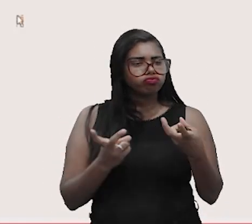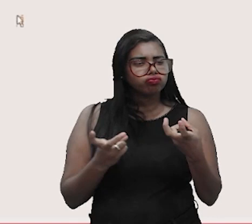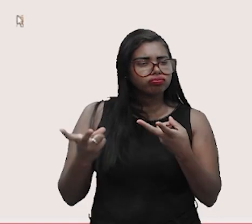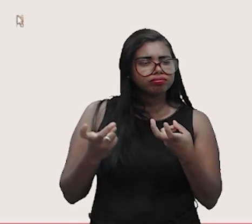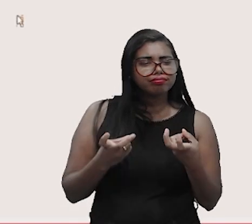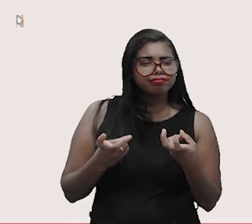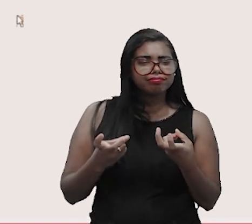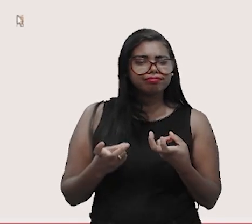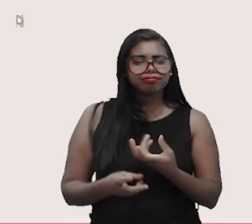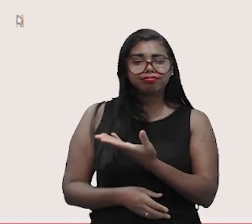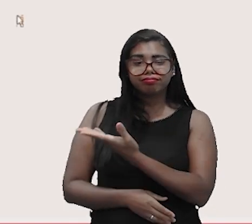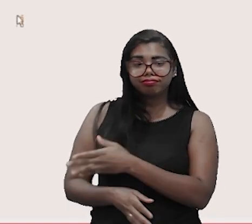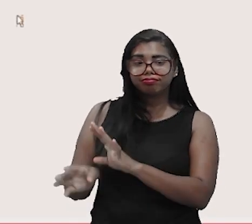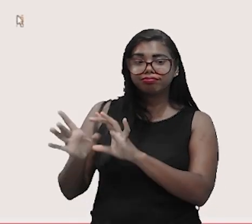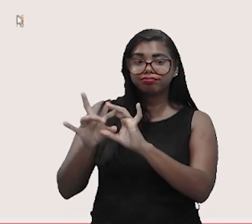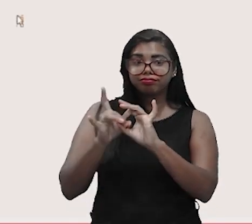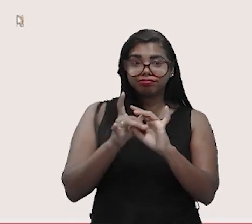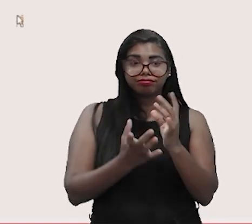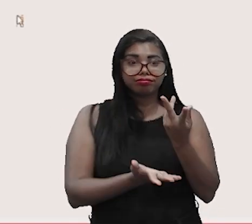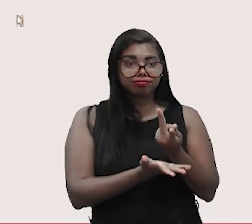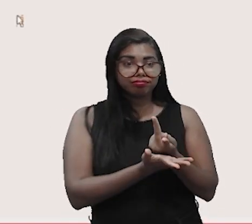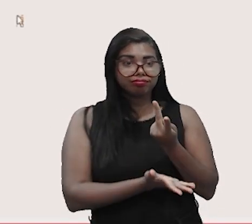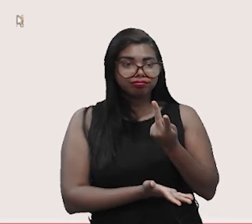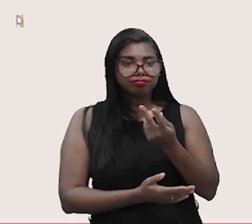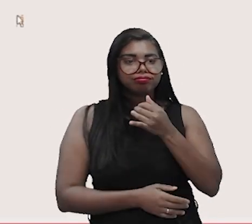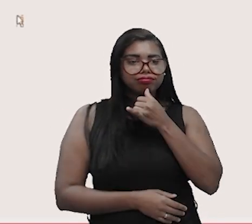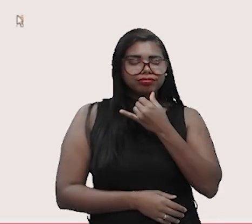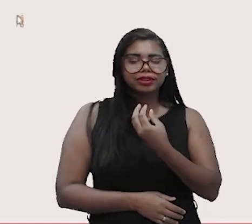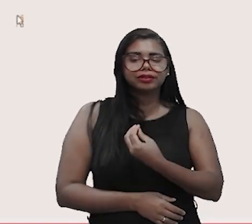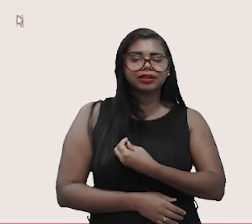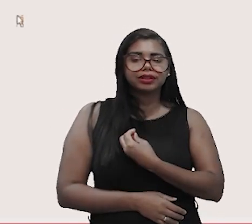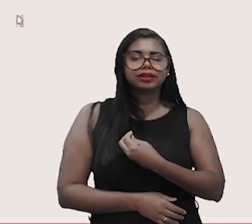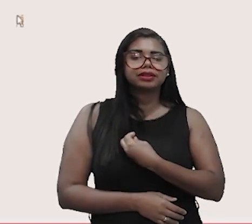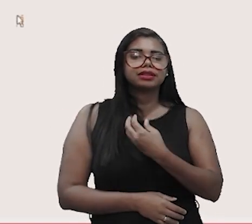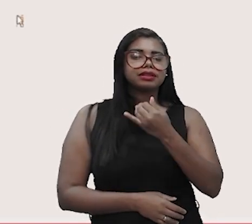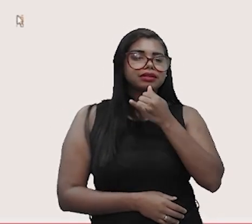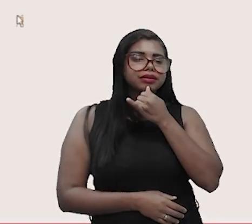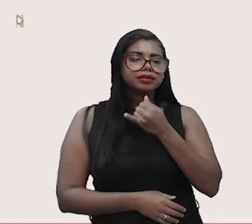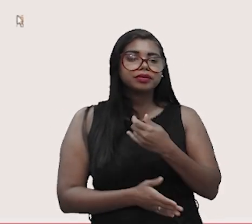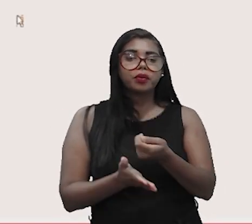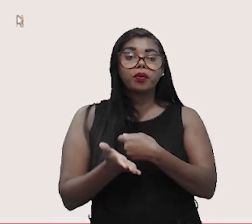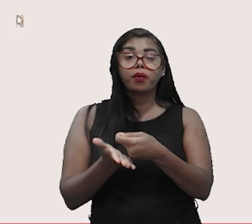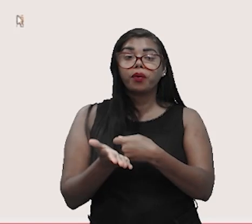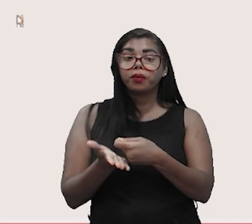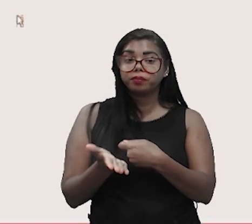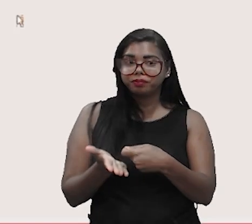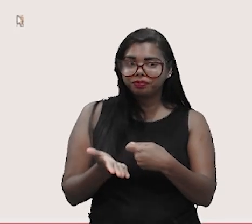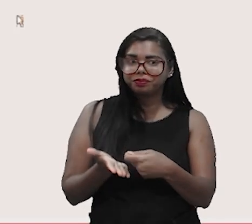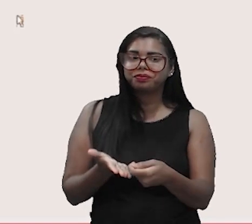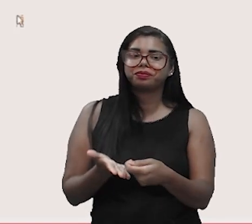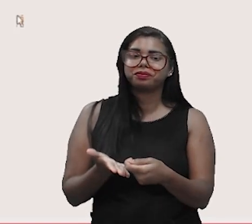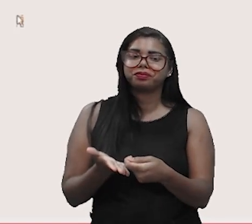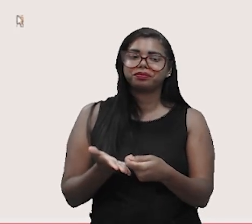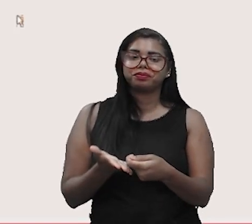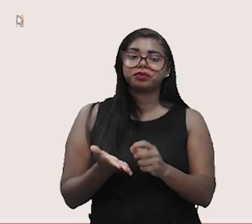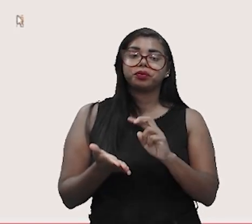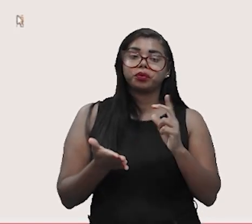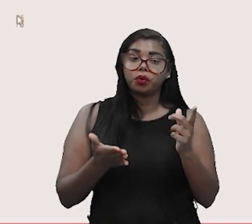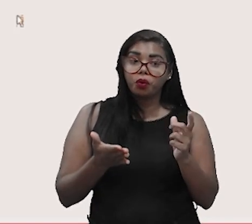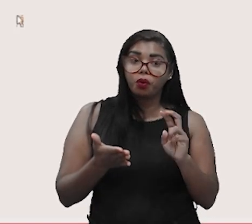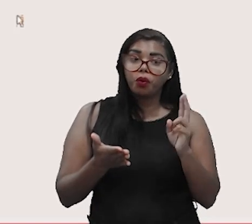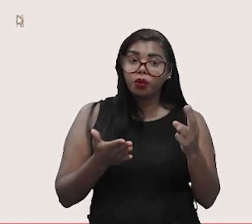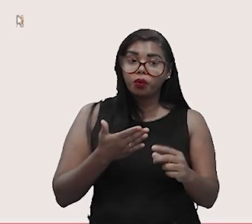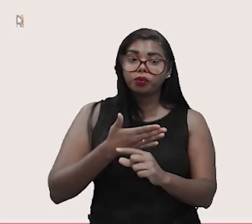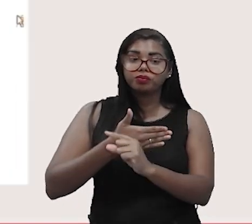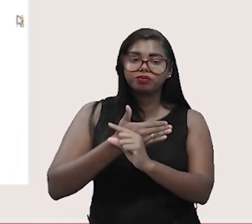um contexto, uma situação, vivenciada por interlocutores, não é? Na questão lá,